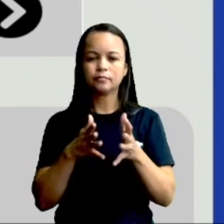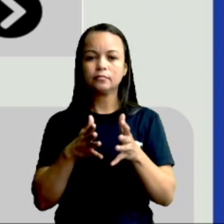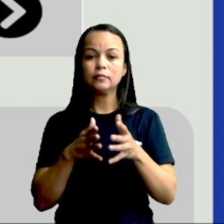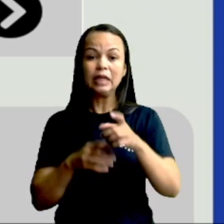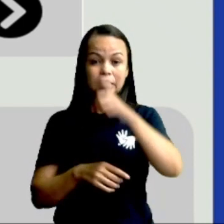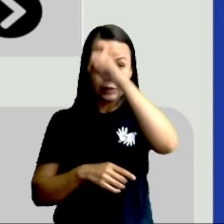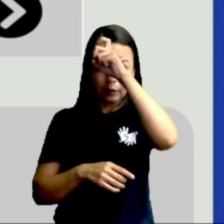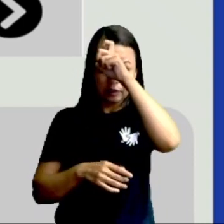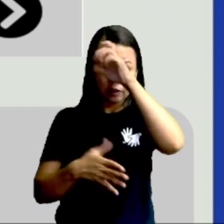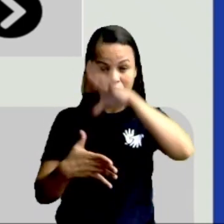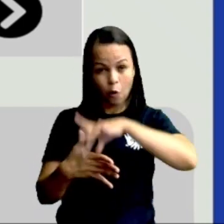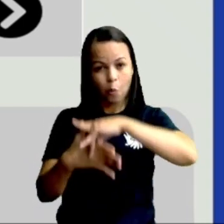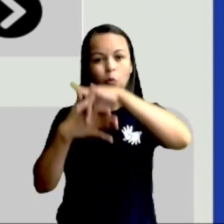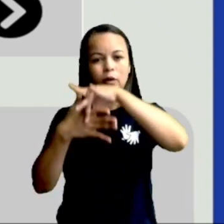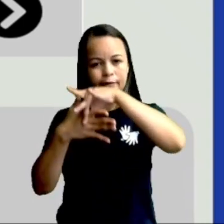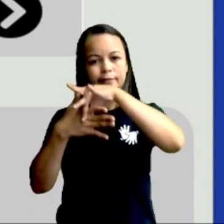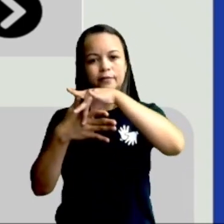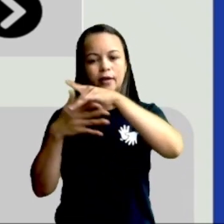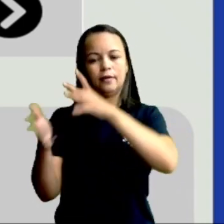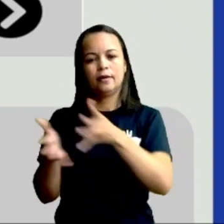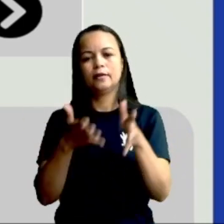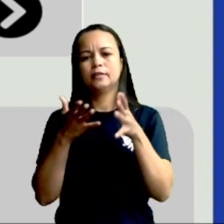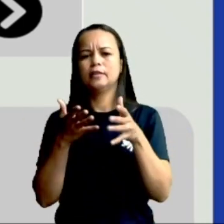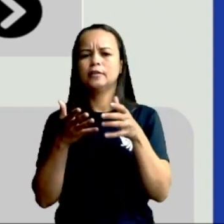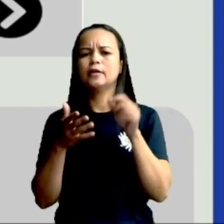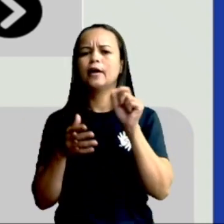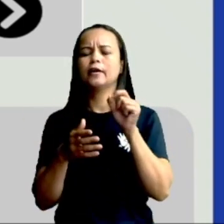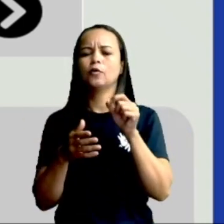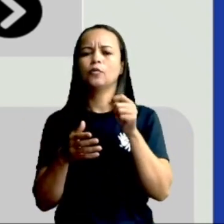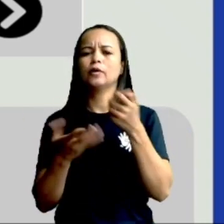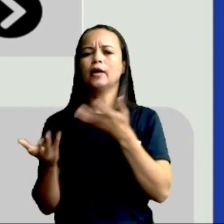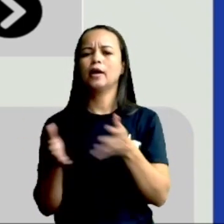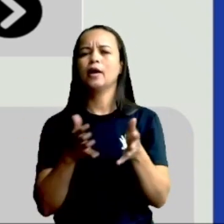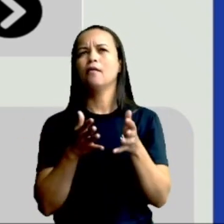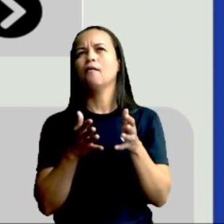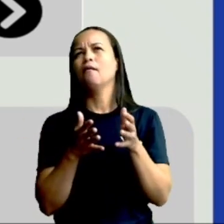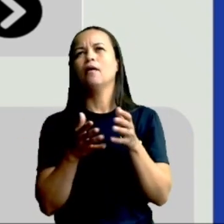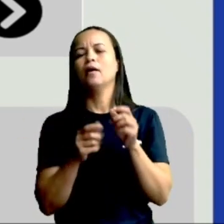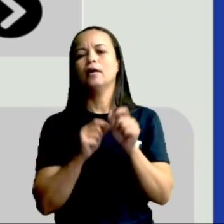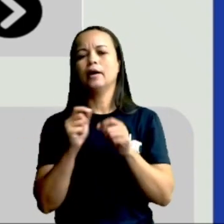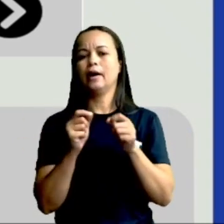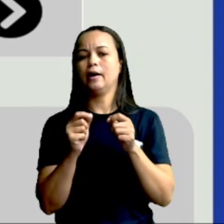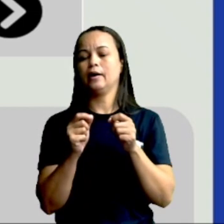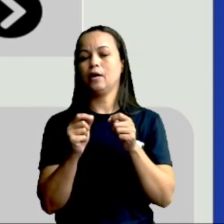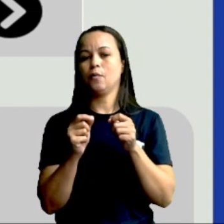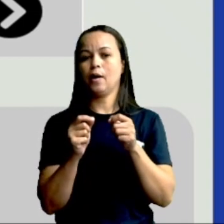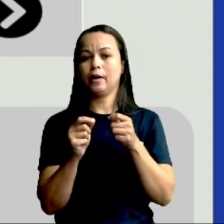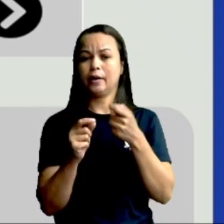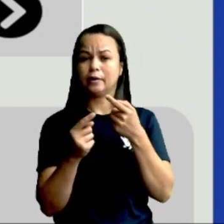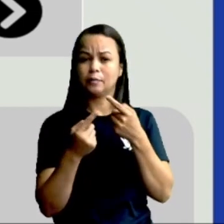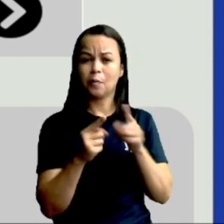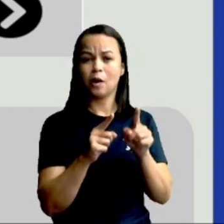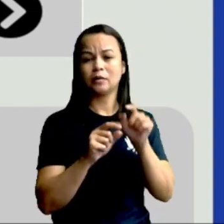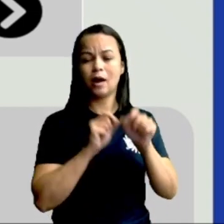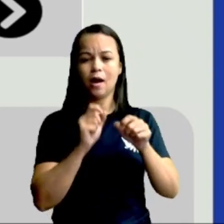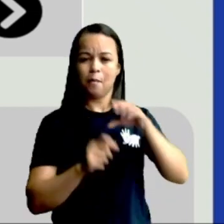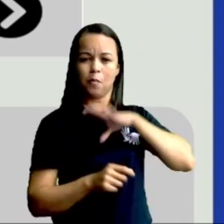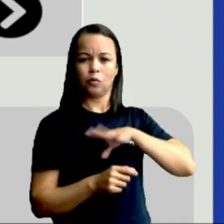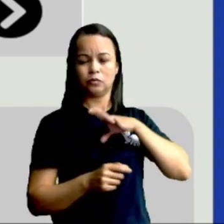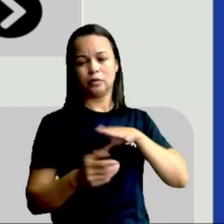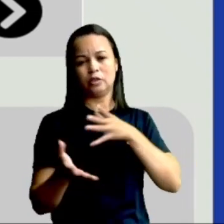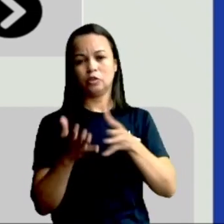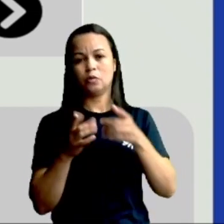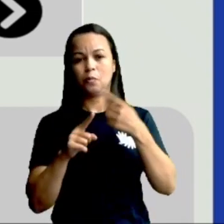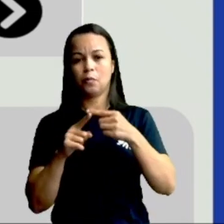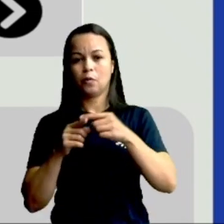líder desse Quilombo dos Palmares, que era uma grande ameaça a Portugal, justamente por ser o